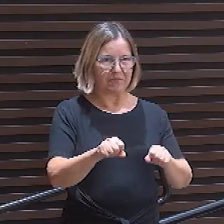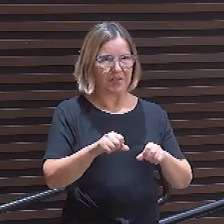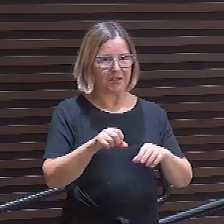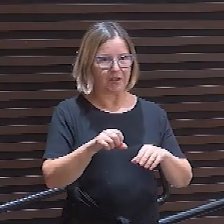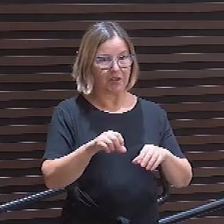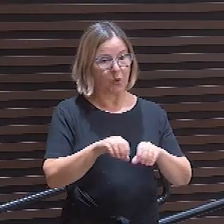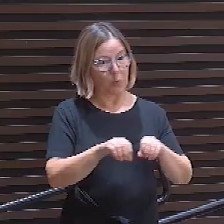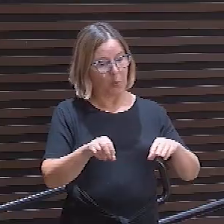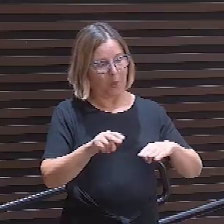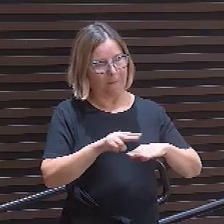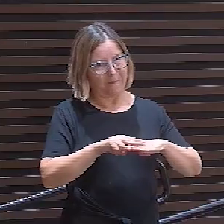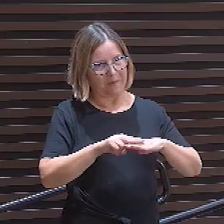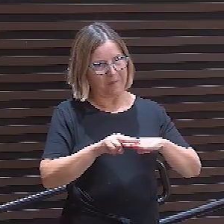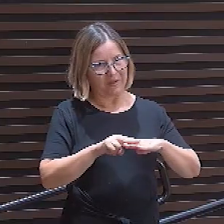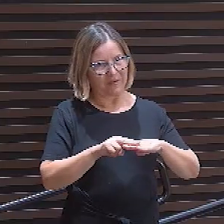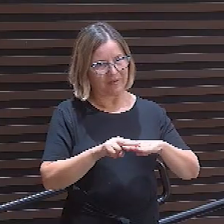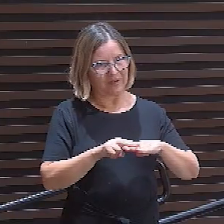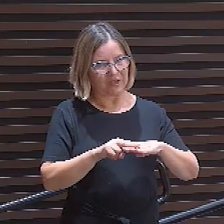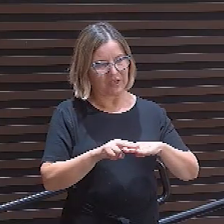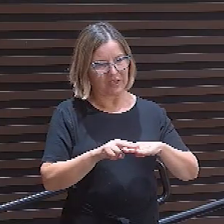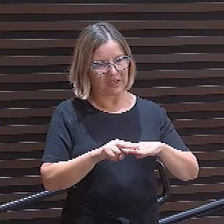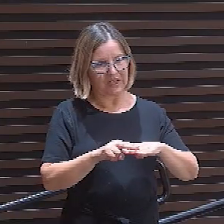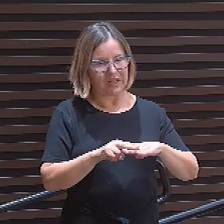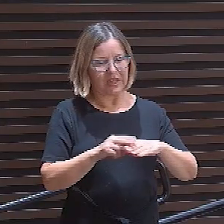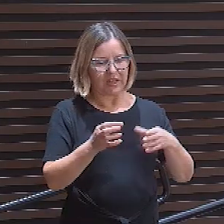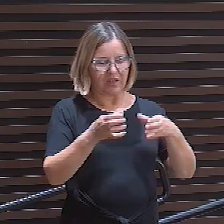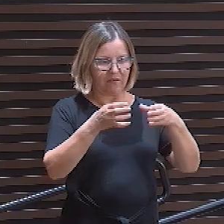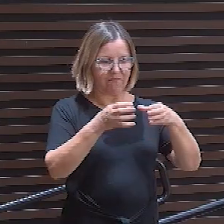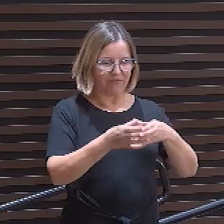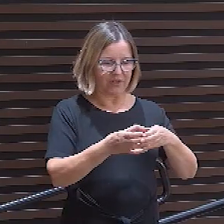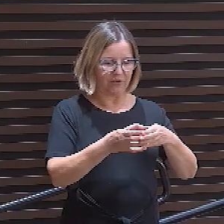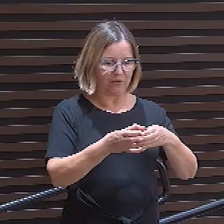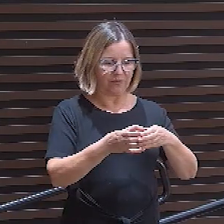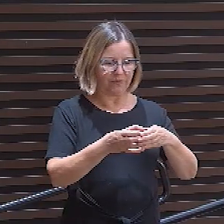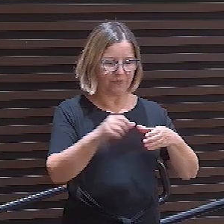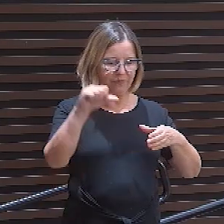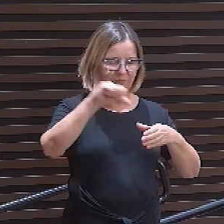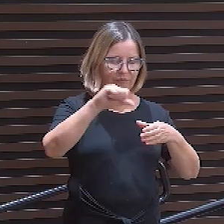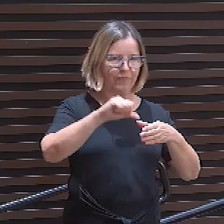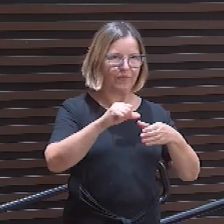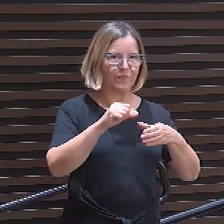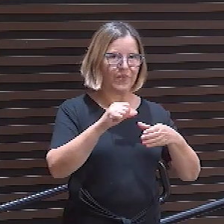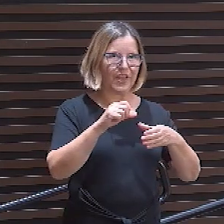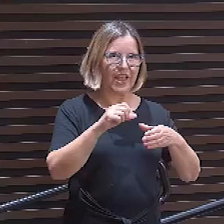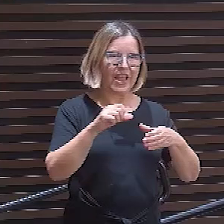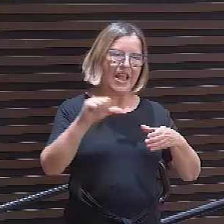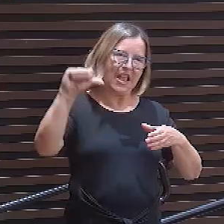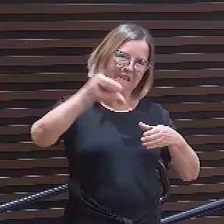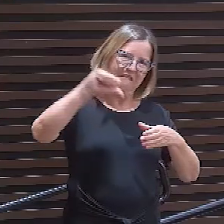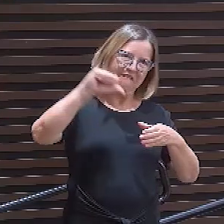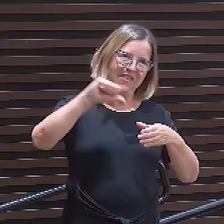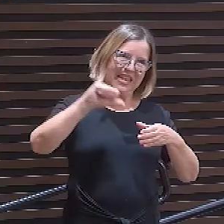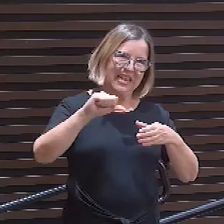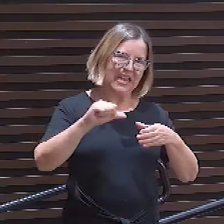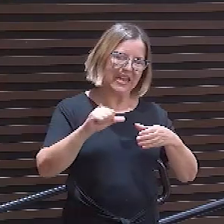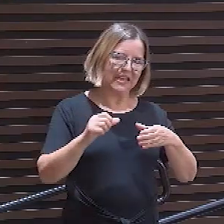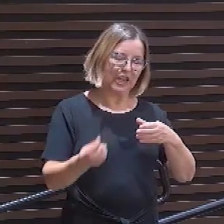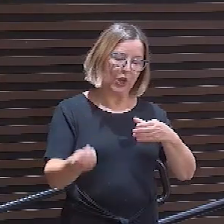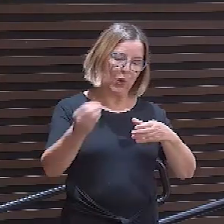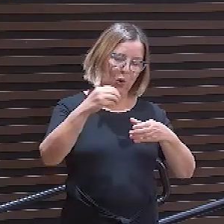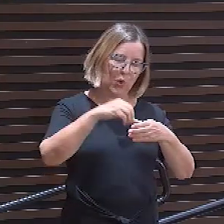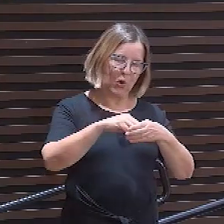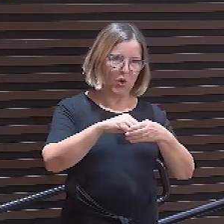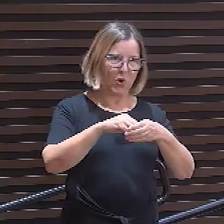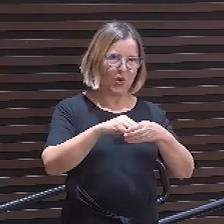pepino e colocar dentro do vinagre. Você batiza. O vinagre entra no pepino e o pepino entra